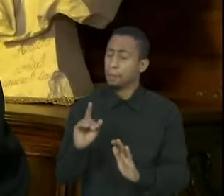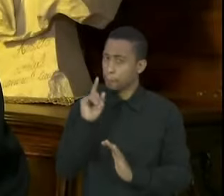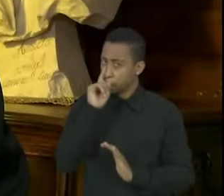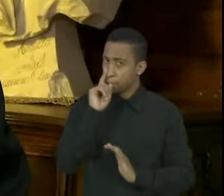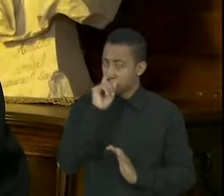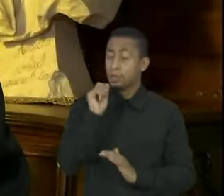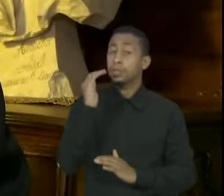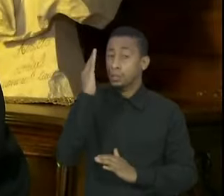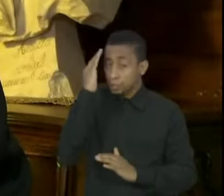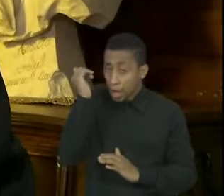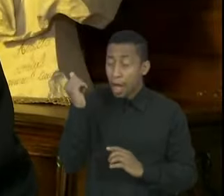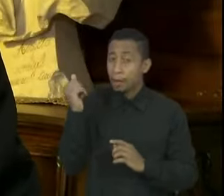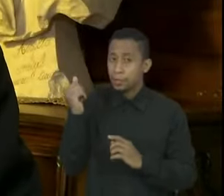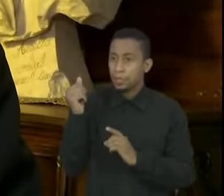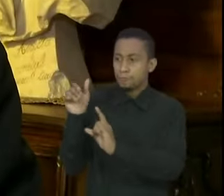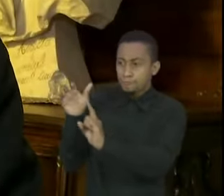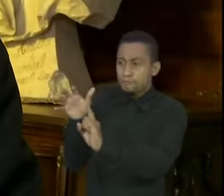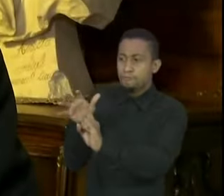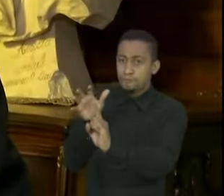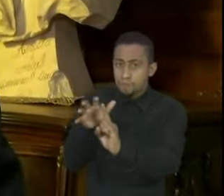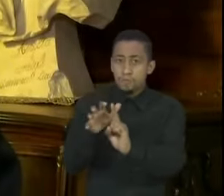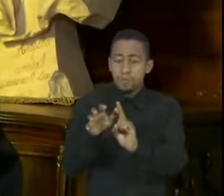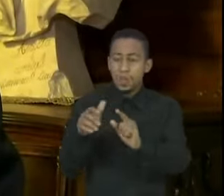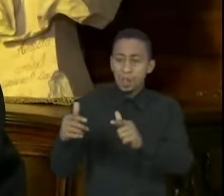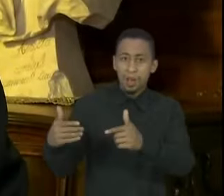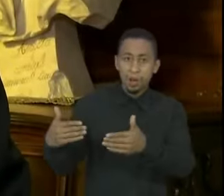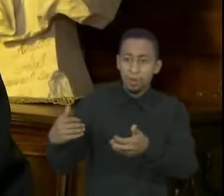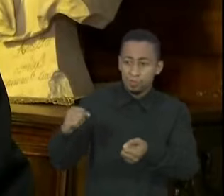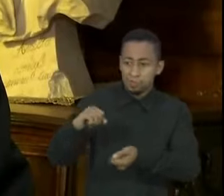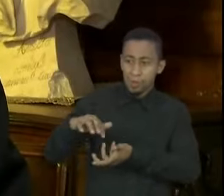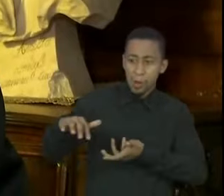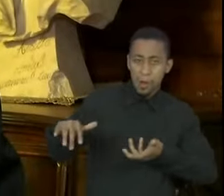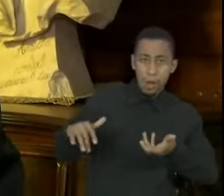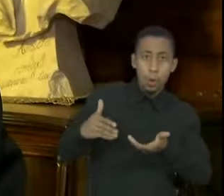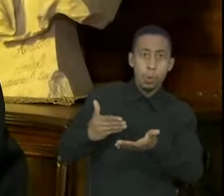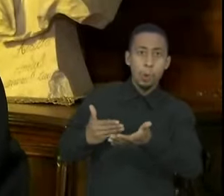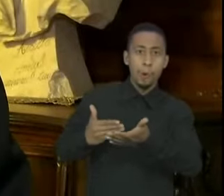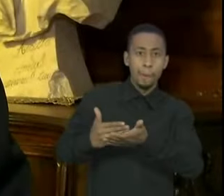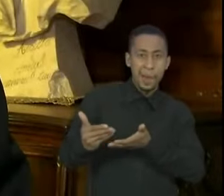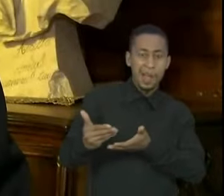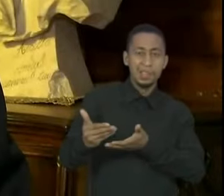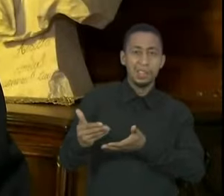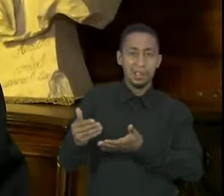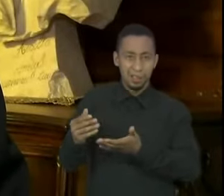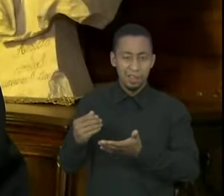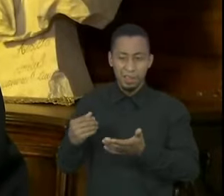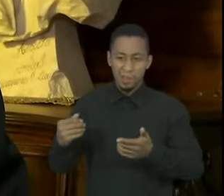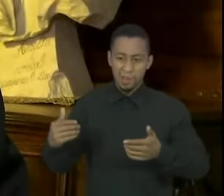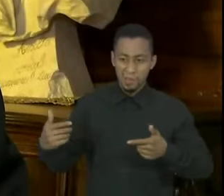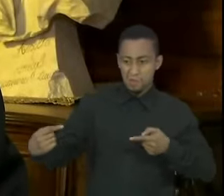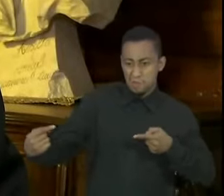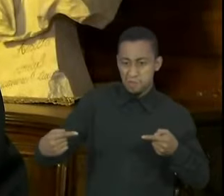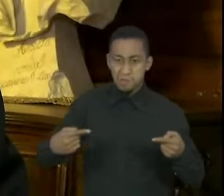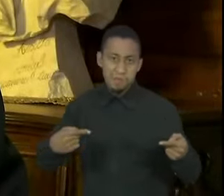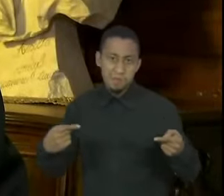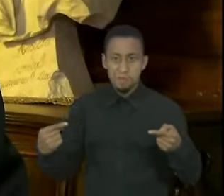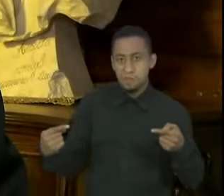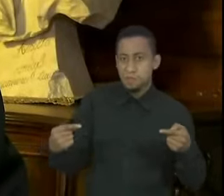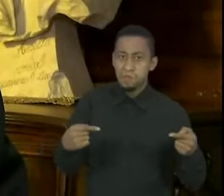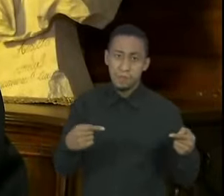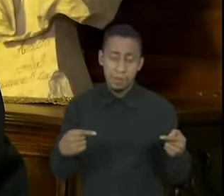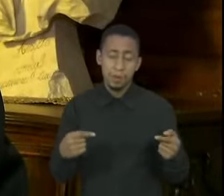movem os canhões e as ideias movem os camiões se você tem pregadores